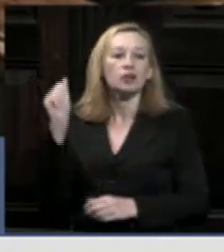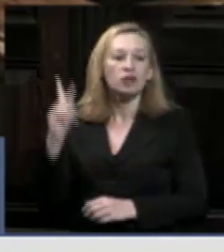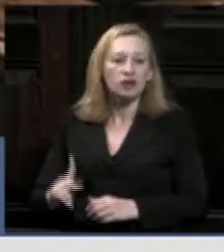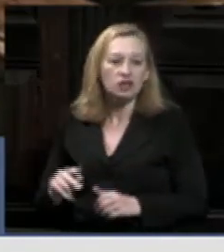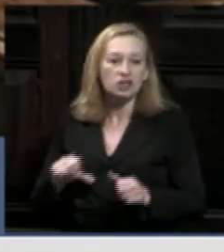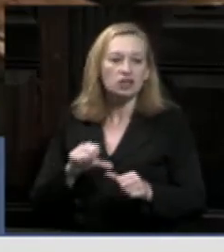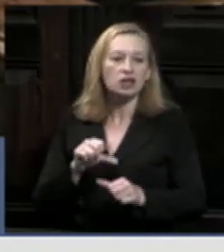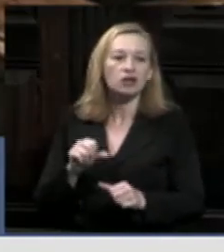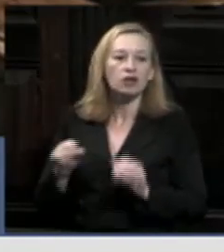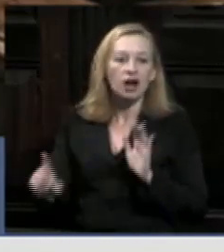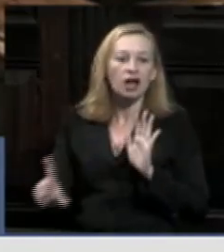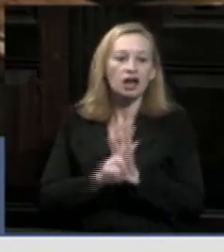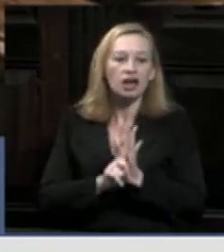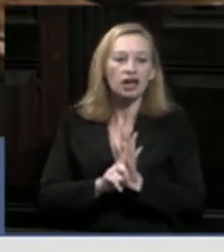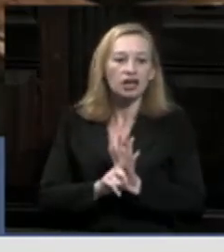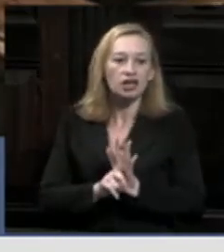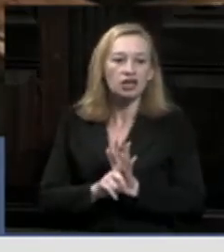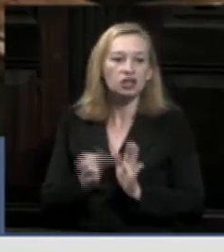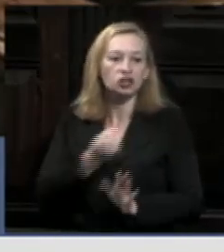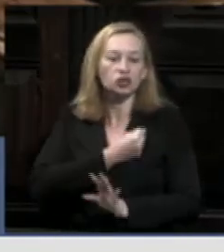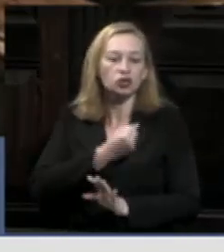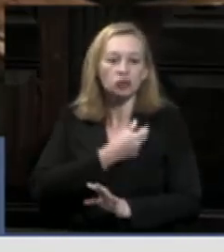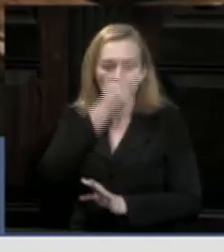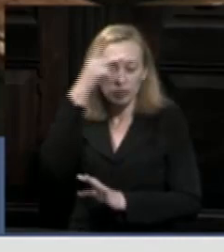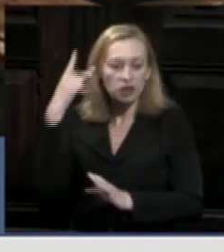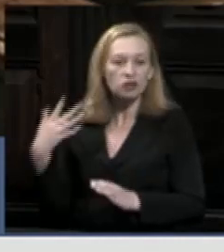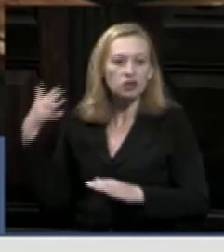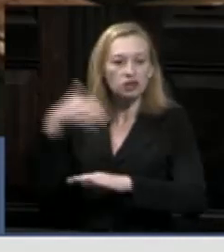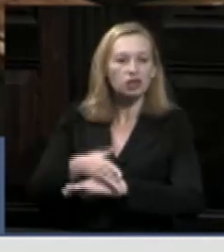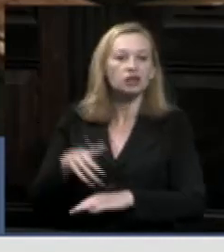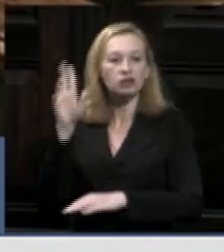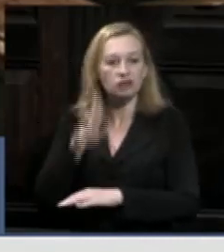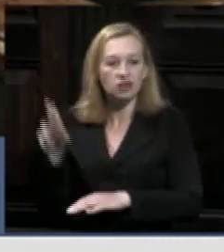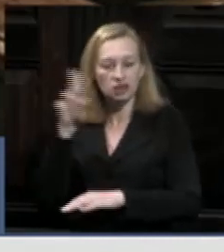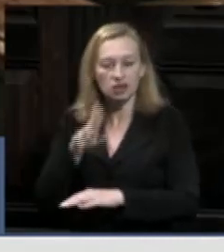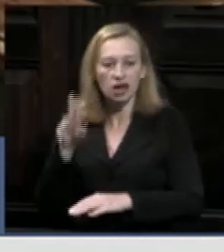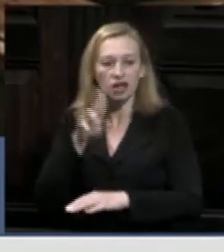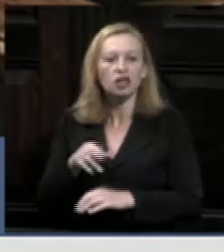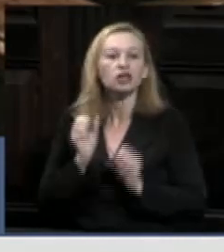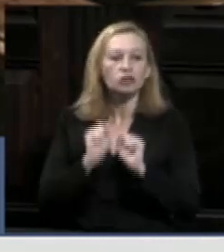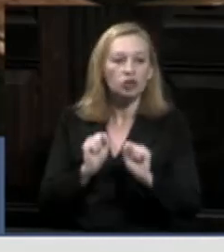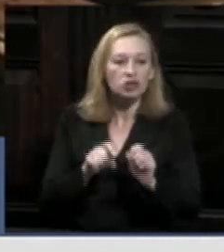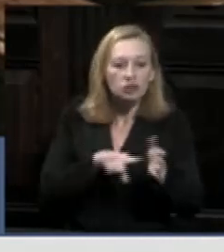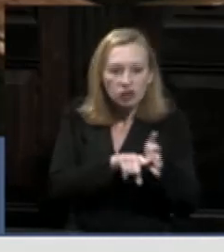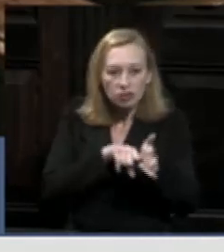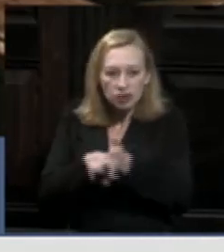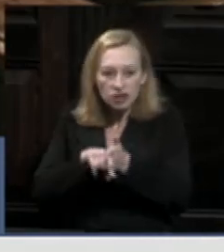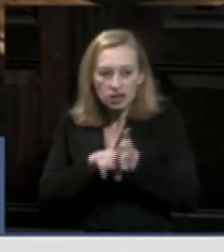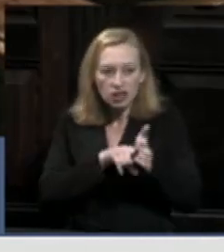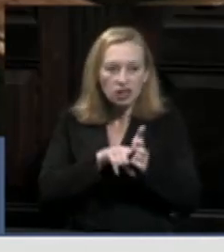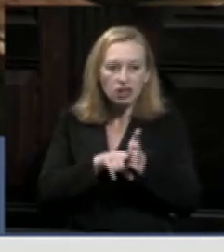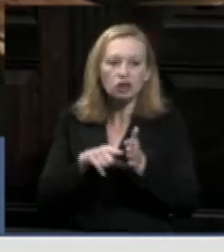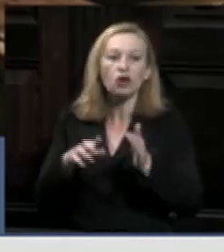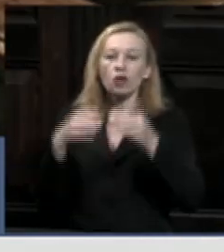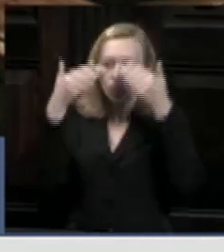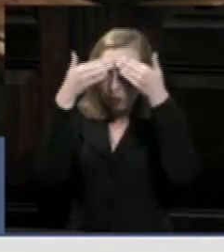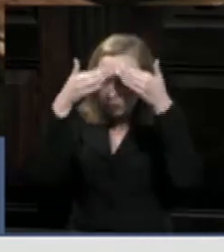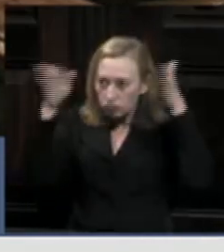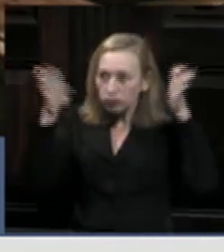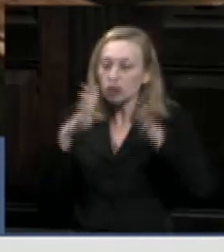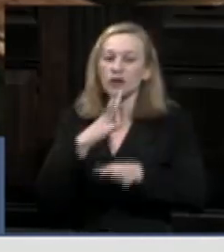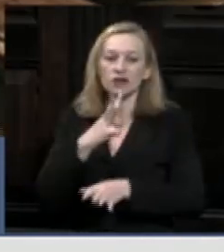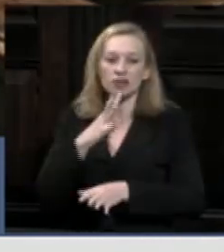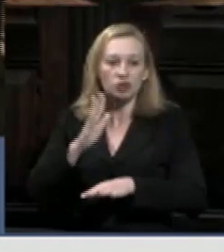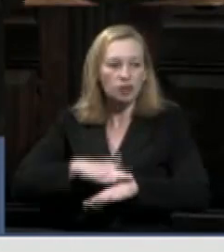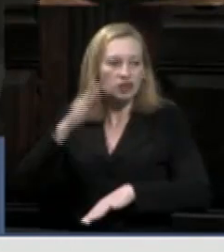o início de um novo debate para que a gente possa descolonizar a pesquisa descolonizar a produção de conhecimento e ter